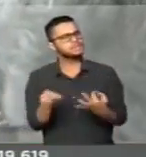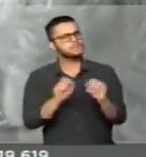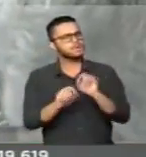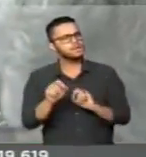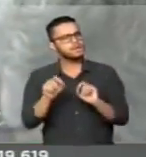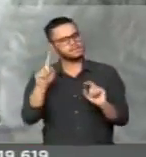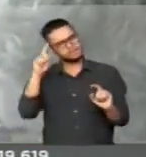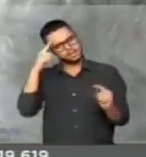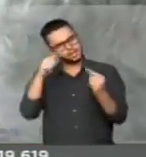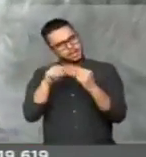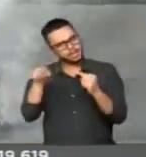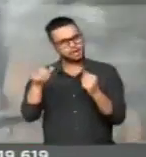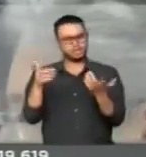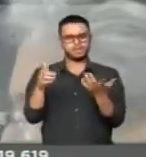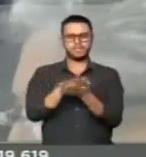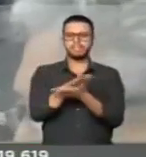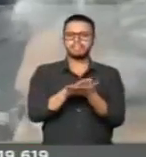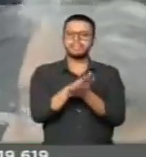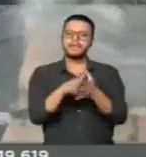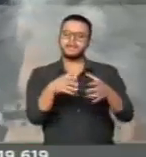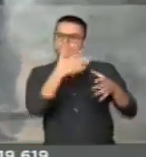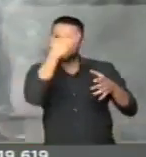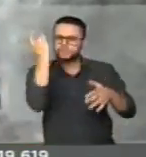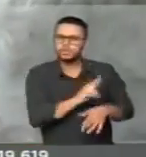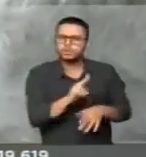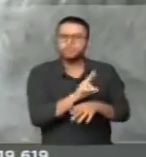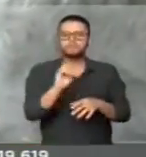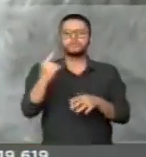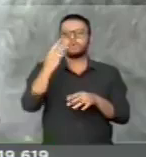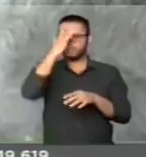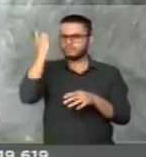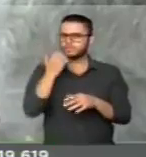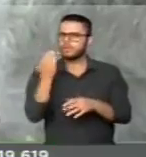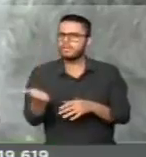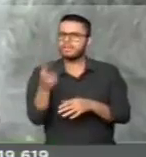nem o instituidor do settlor, nem o beneficiário order,